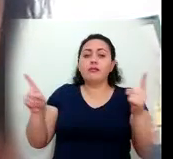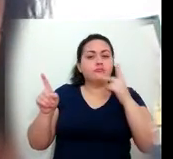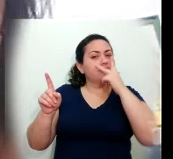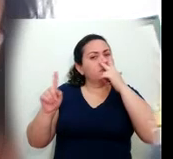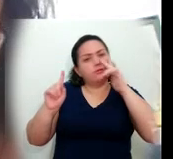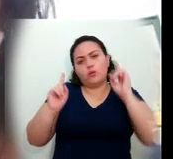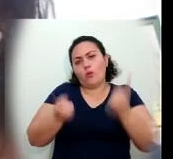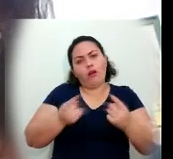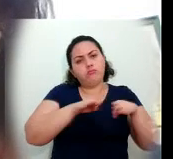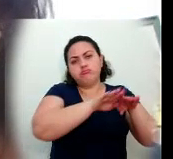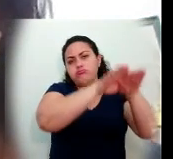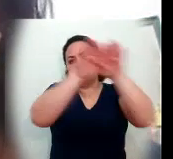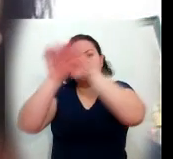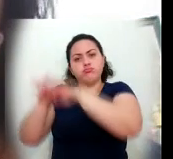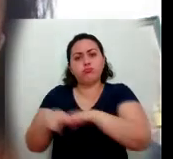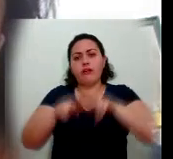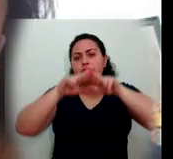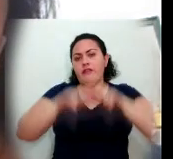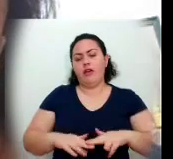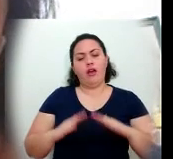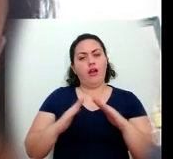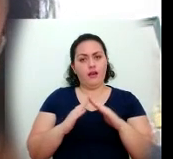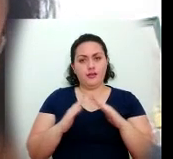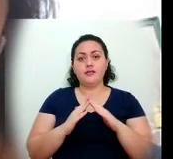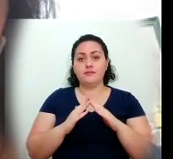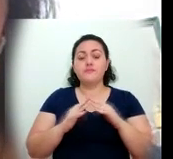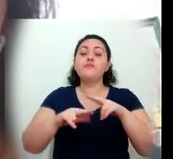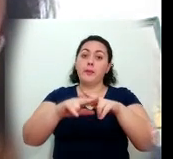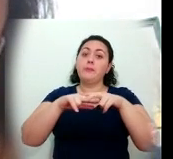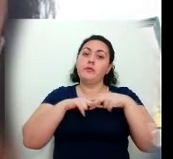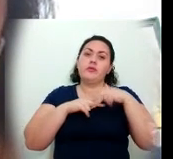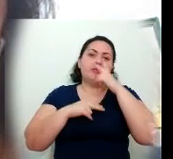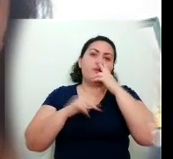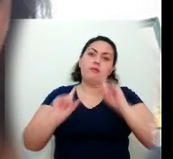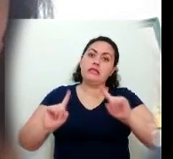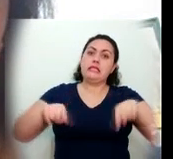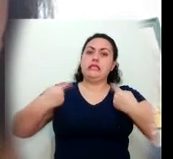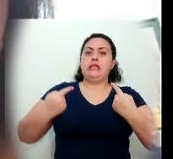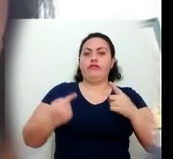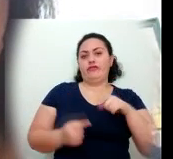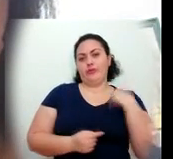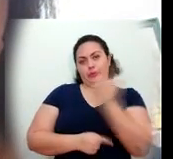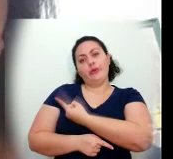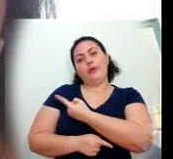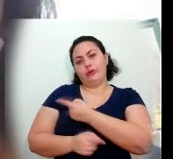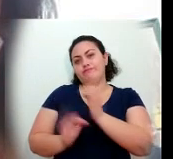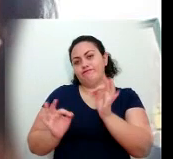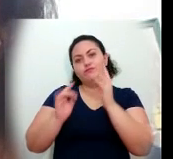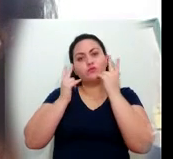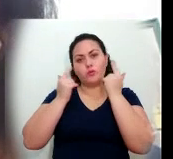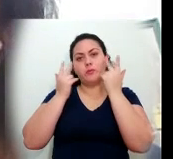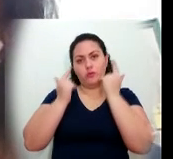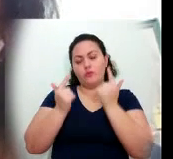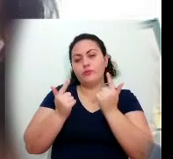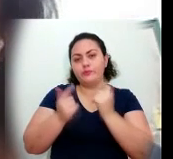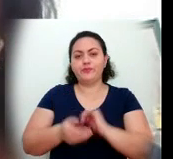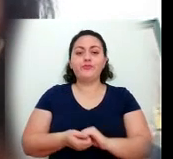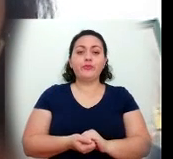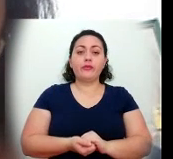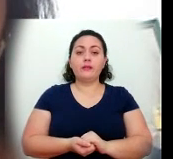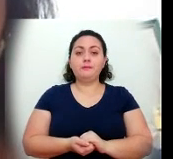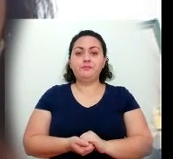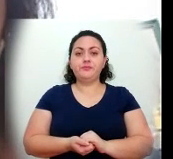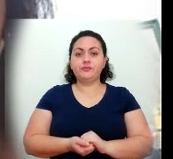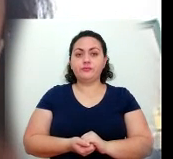né? Então é de se esperar que isso seja desafiador para todos nós, né? Então Uhum. todos